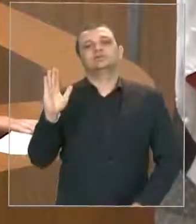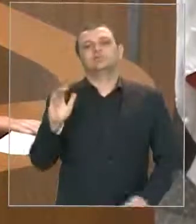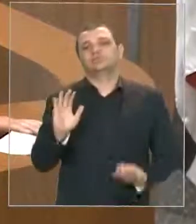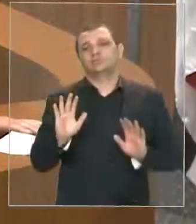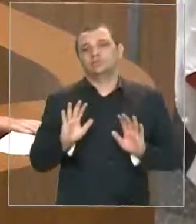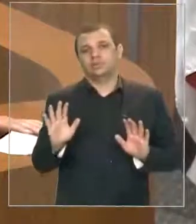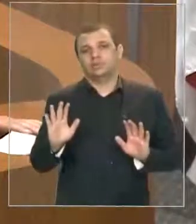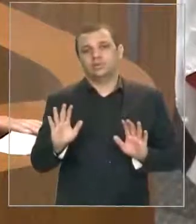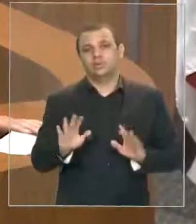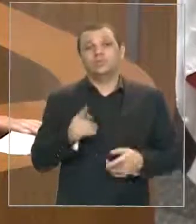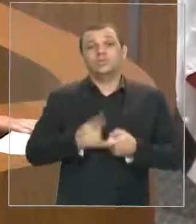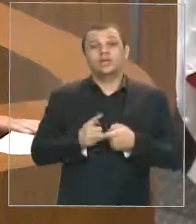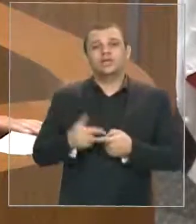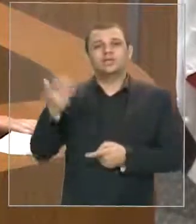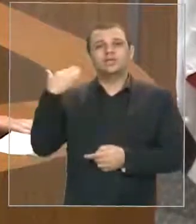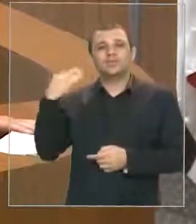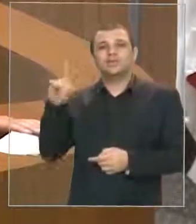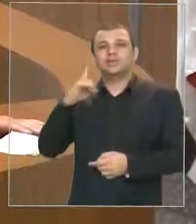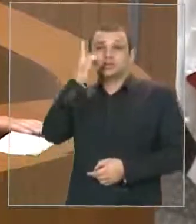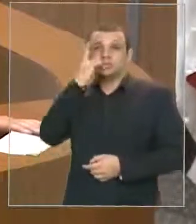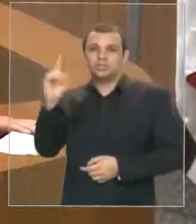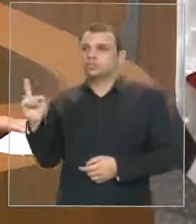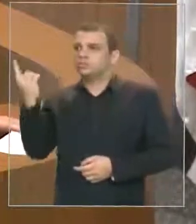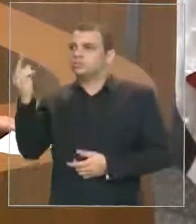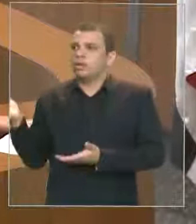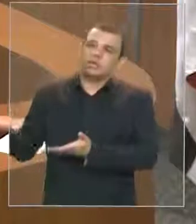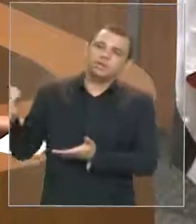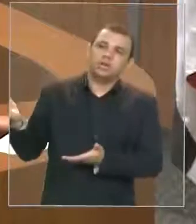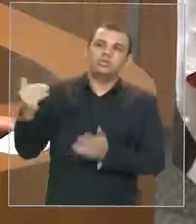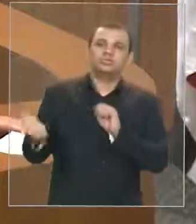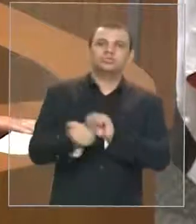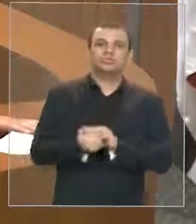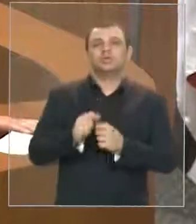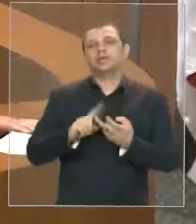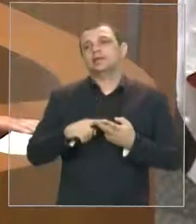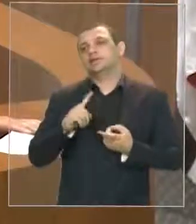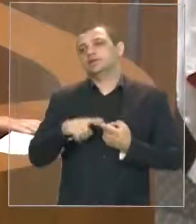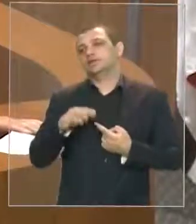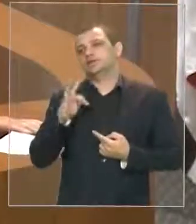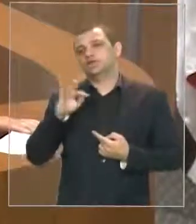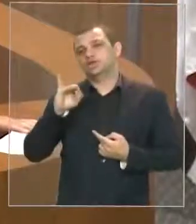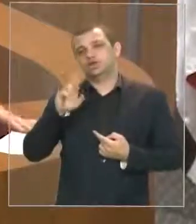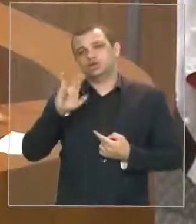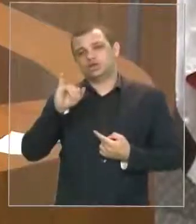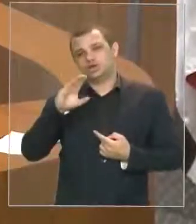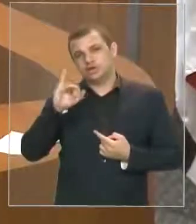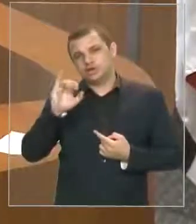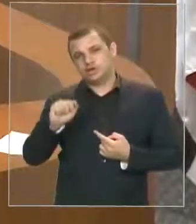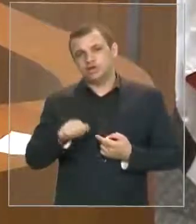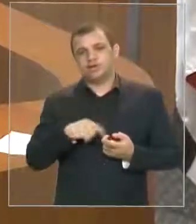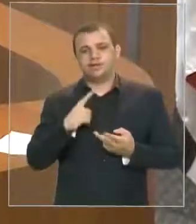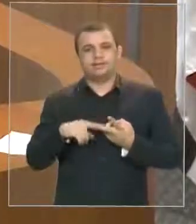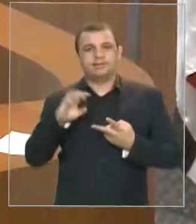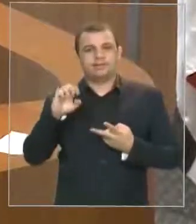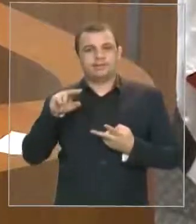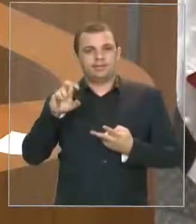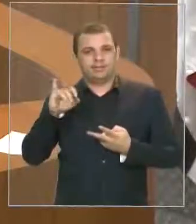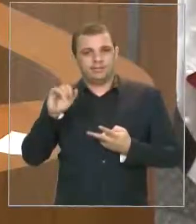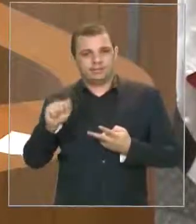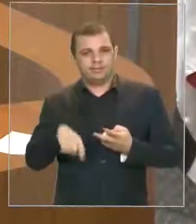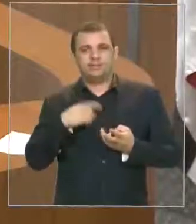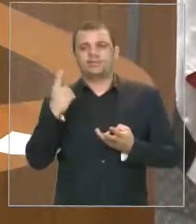do Tiririca, do Marco Feliciano, enfim, de outros, só 6% atingiram essa situação, deputado